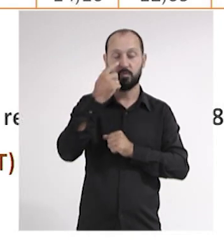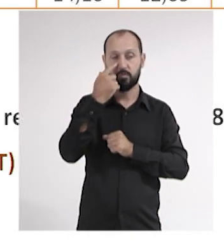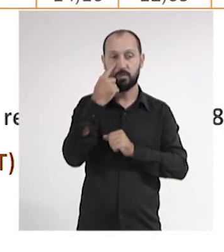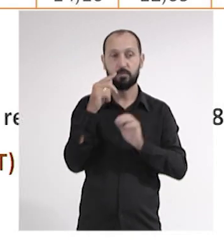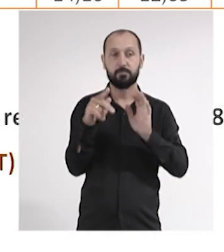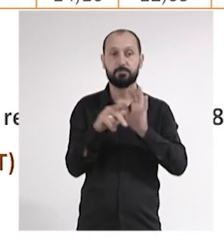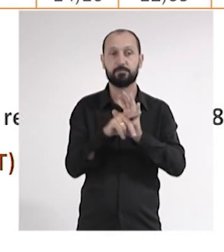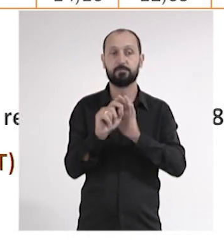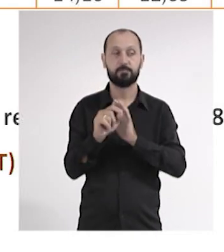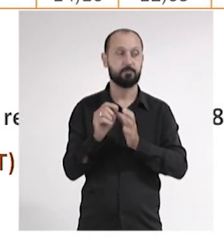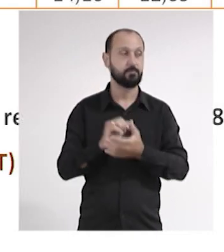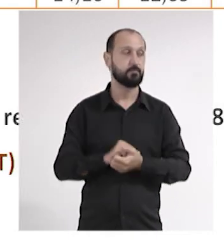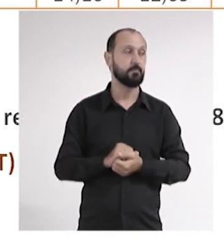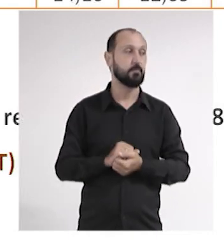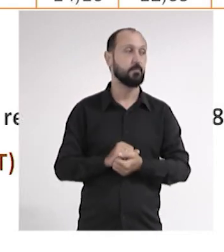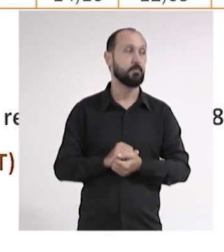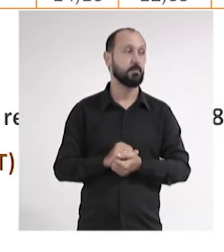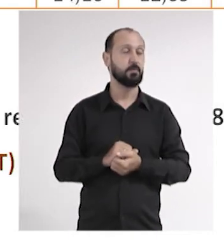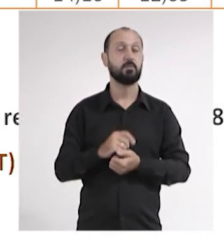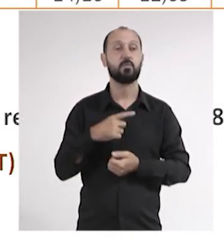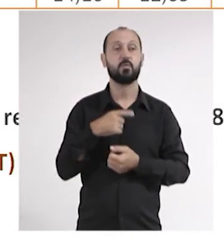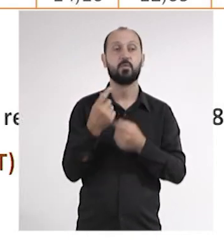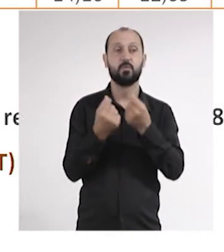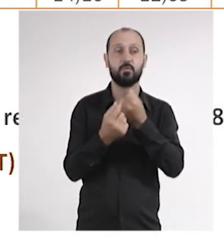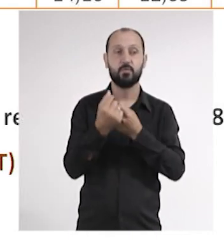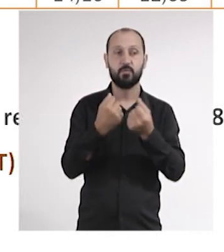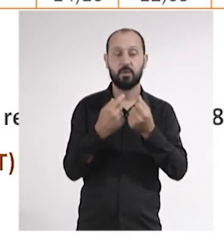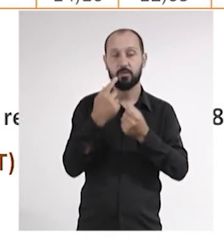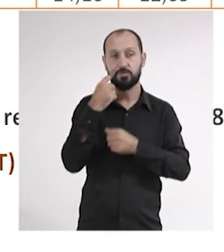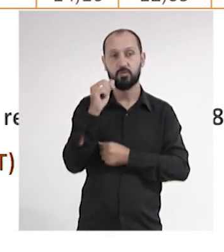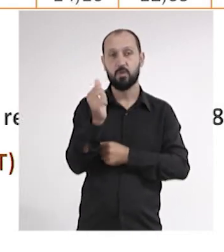voluntariamente pelo usuário, nesse caso, o valor de R$